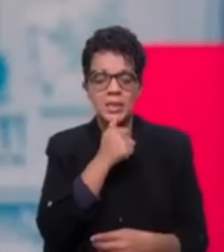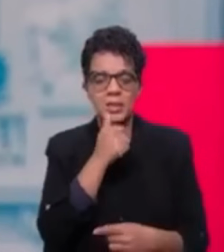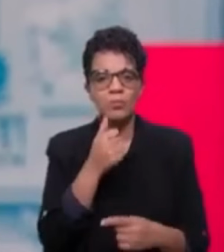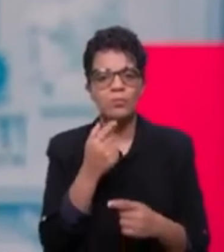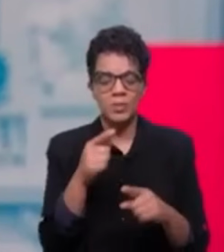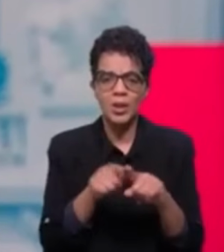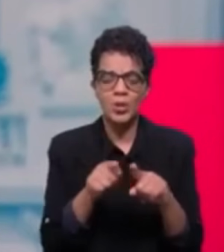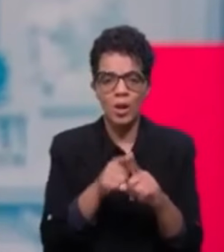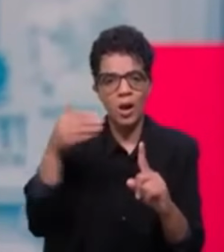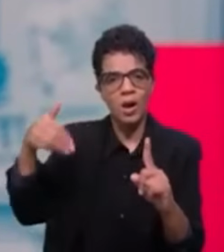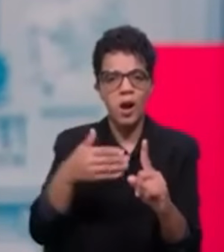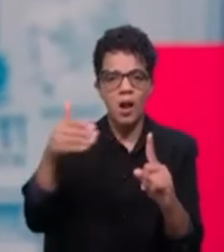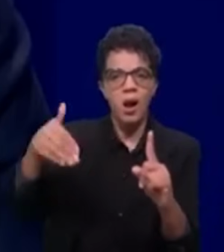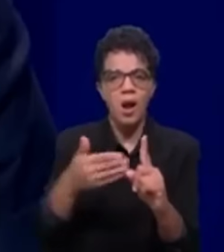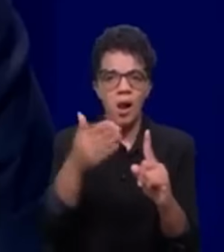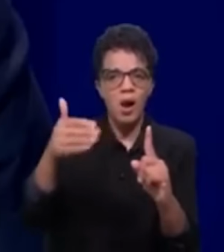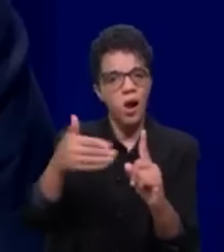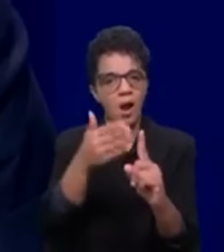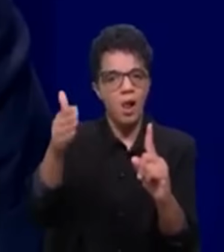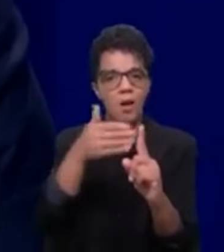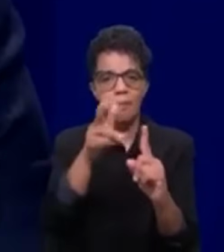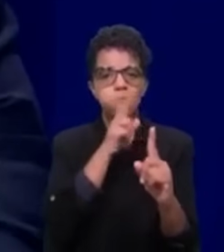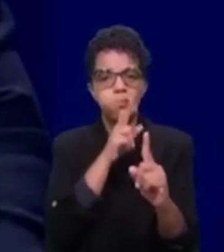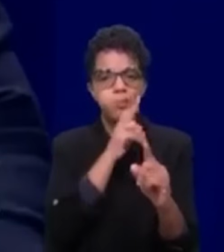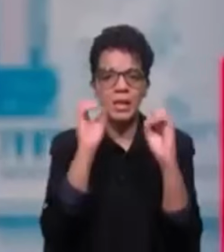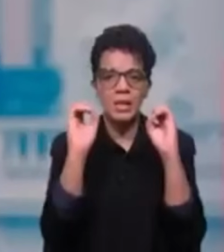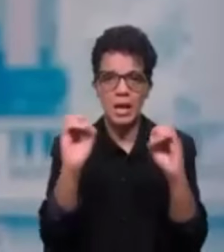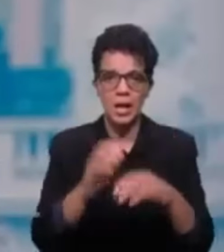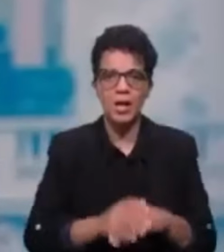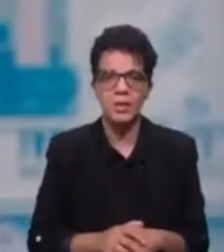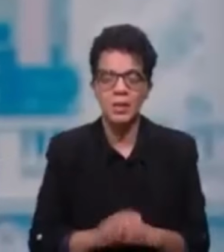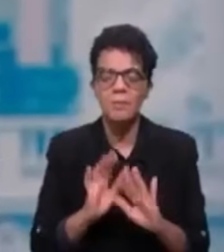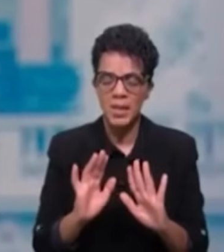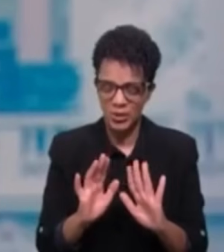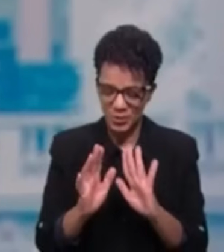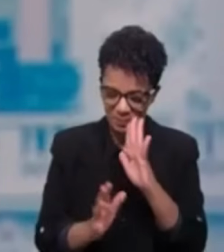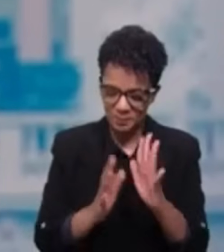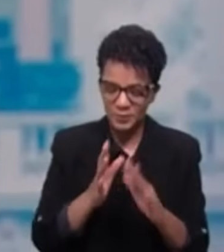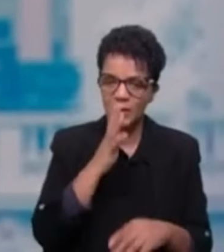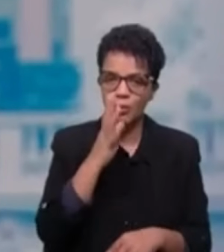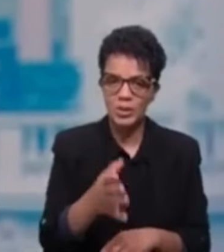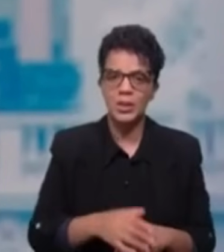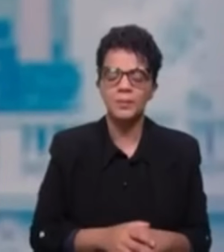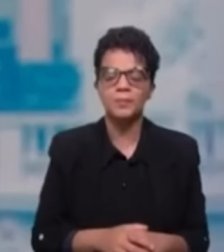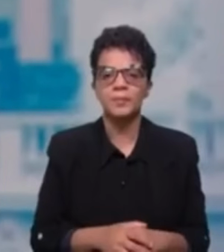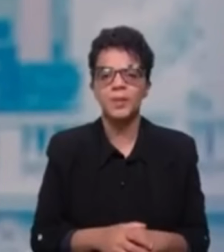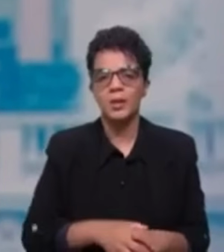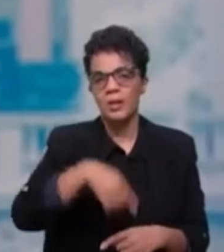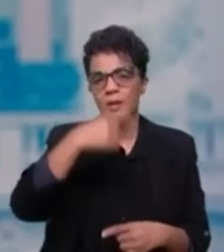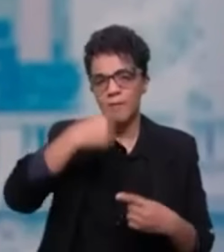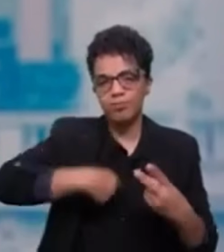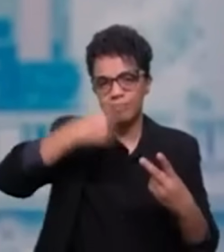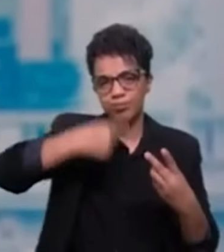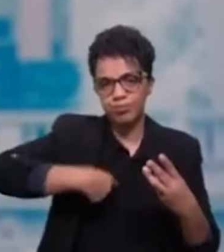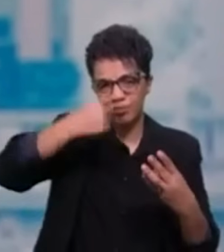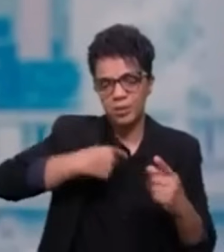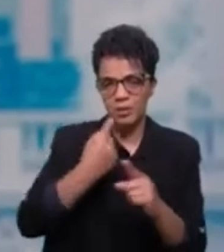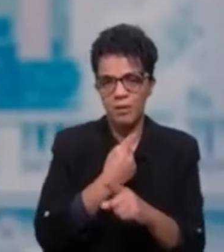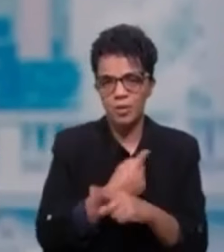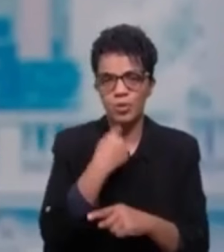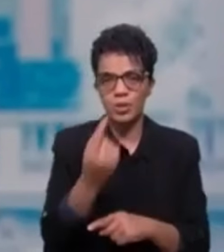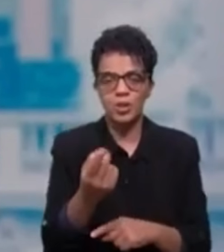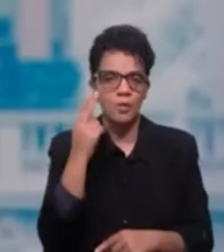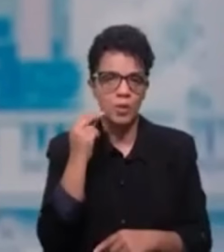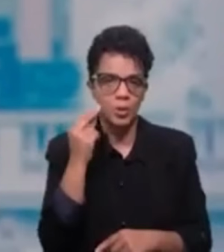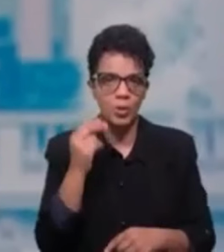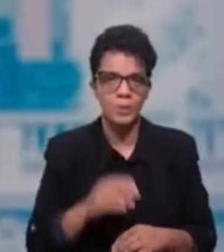exercício de responder a coisa nenhuma daquilo que estava a ser perguntado mas deixa-me só dizer deixa-me só dizer há vários equívocos na naquilo que diz o o André